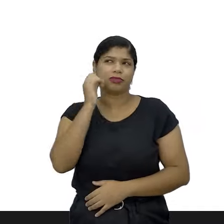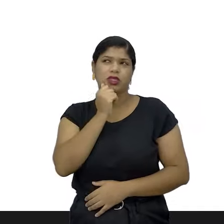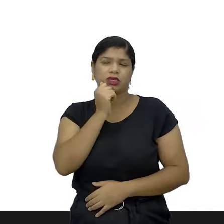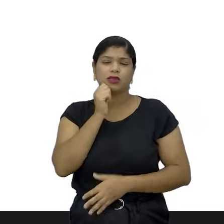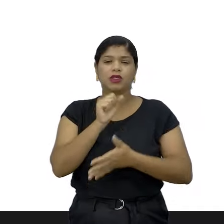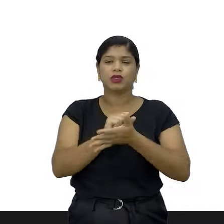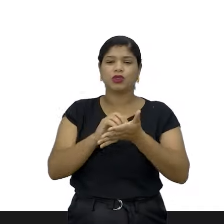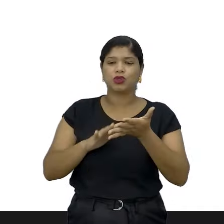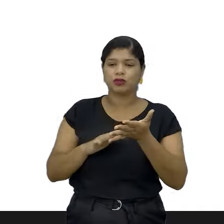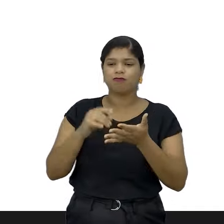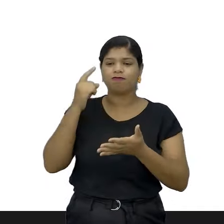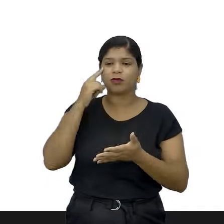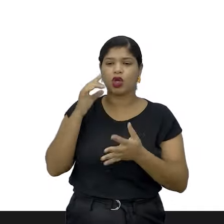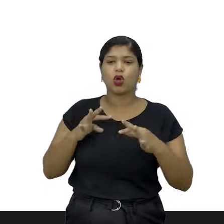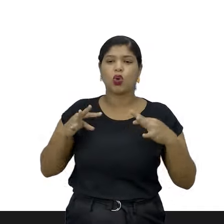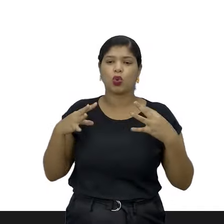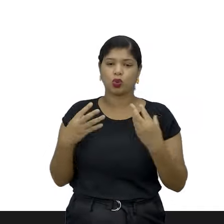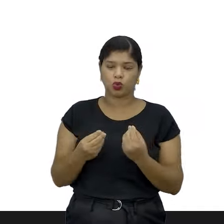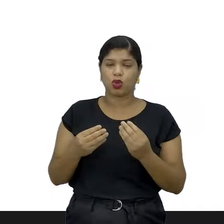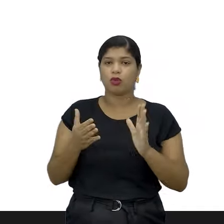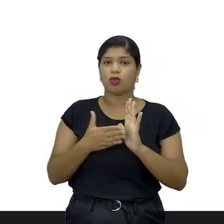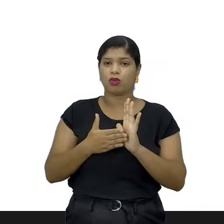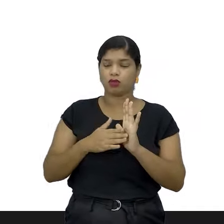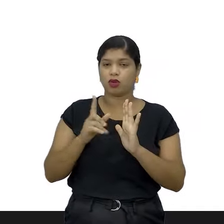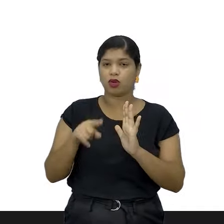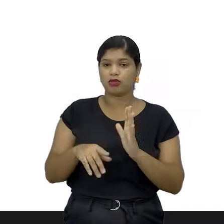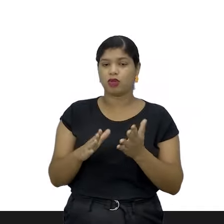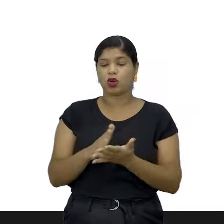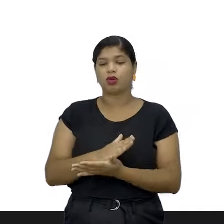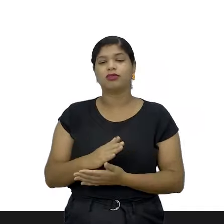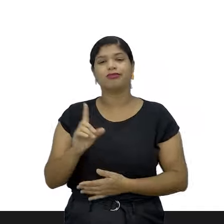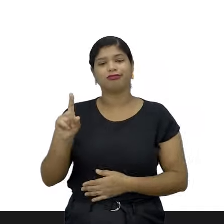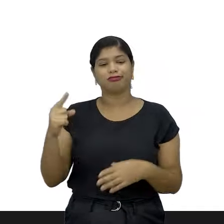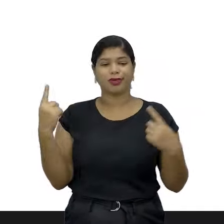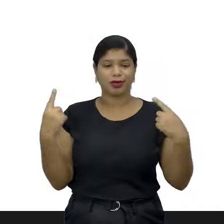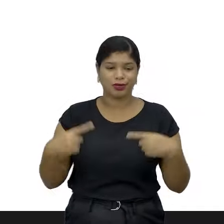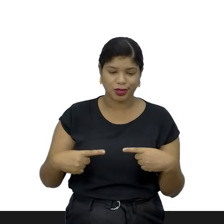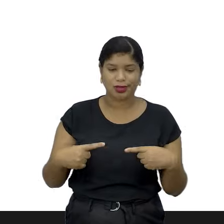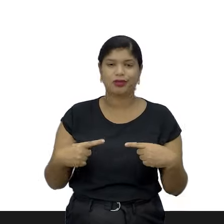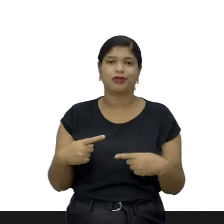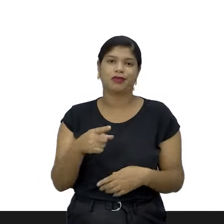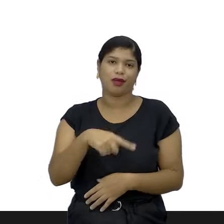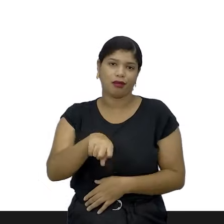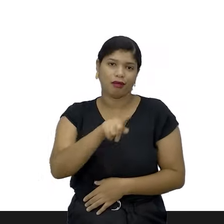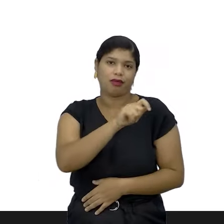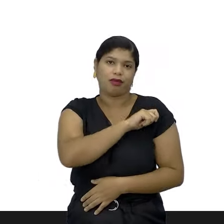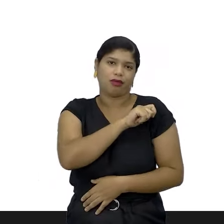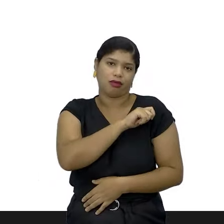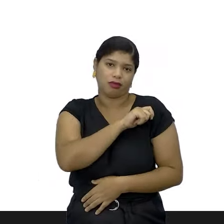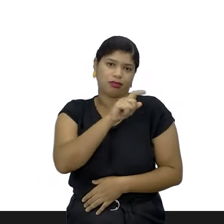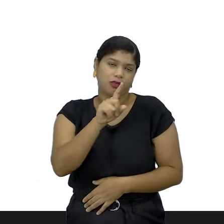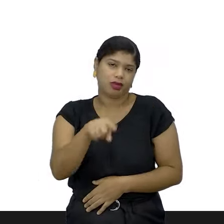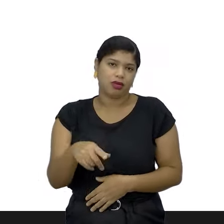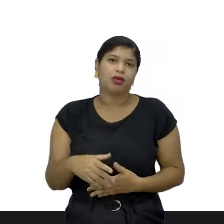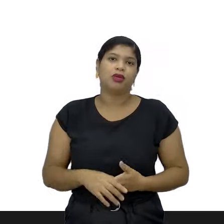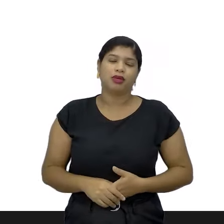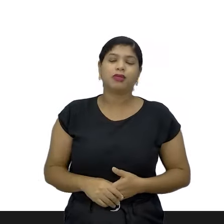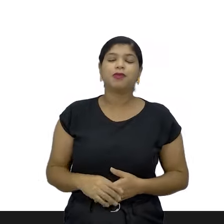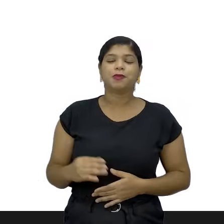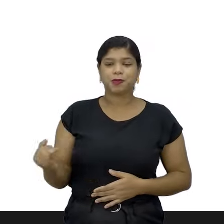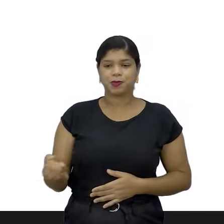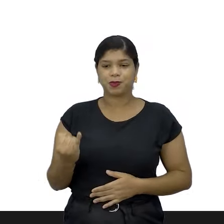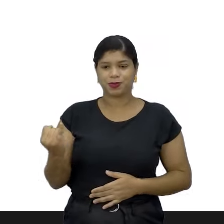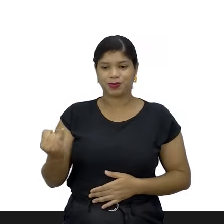e propor situações, né, que vão desafiando os nossos estudantes. É muito importante